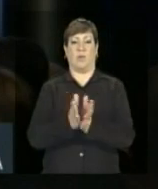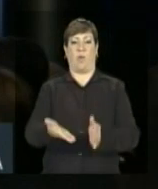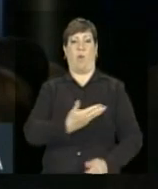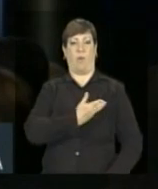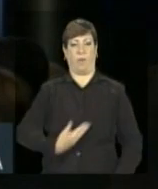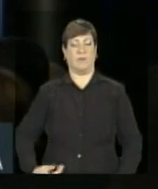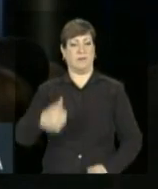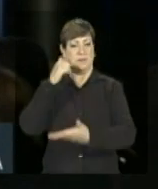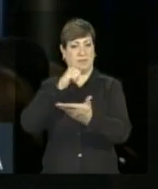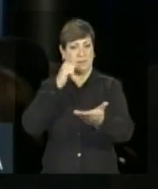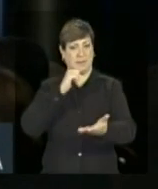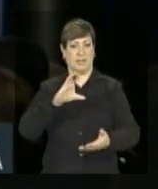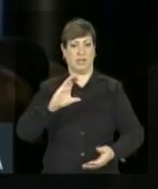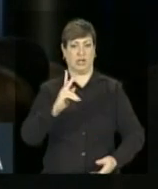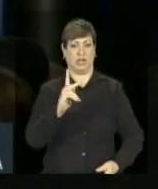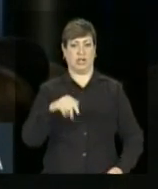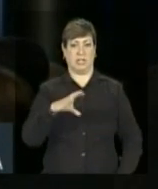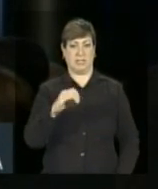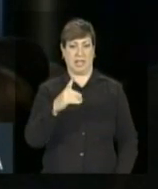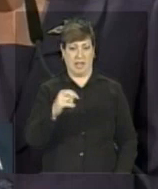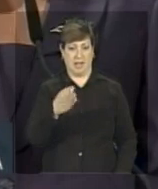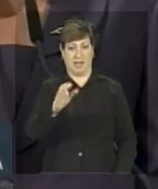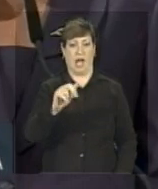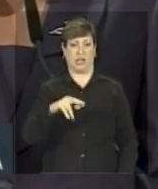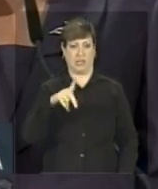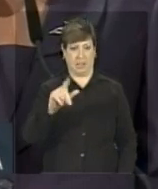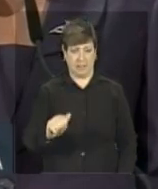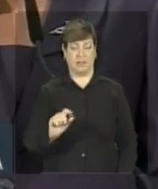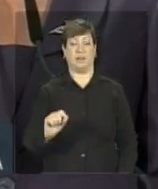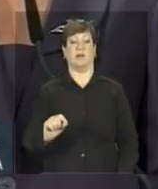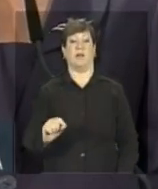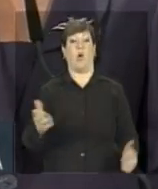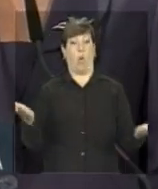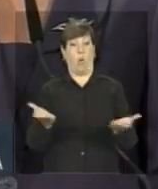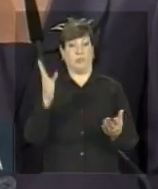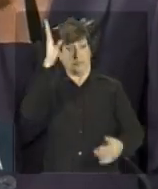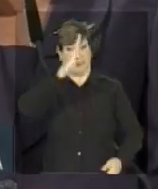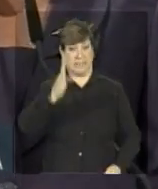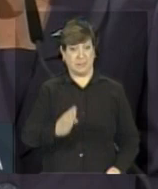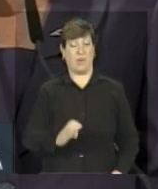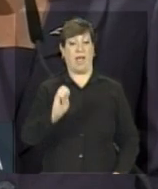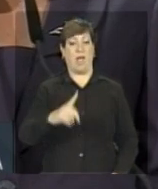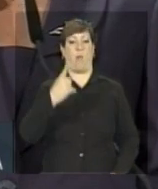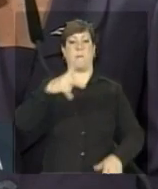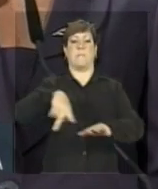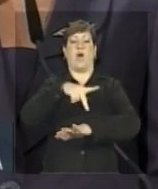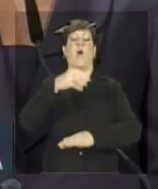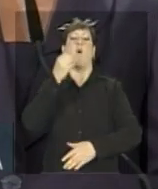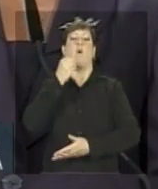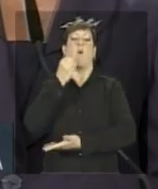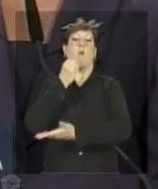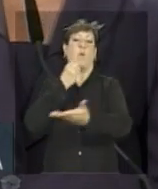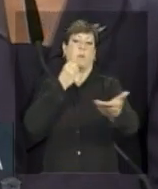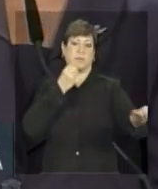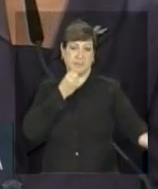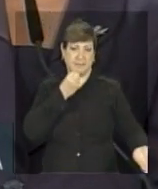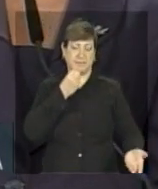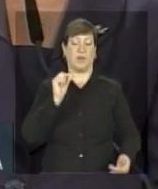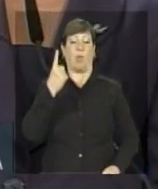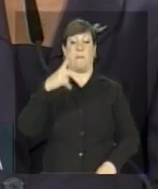membros do governo, senhora chanceler, o Brasil é hoje um país de oportunidades. Um país